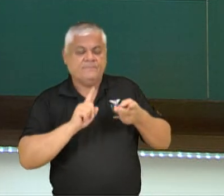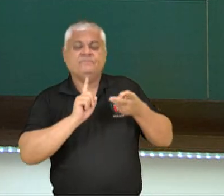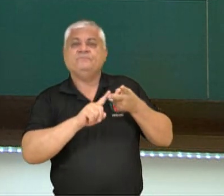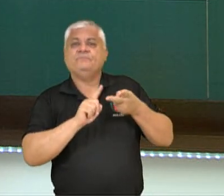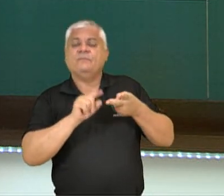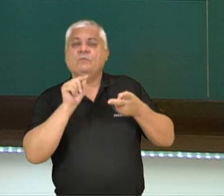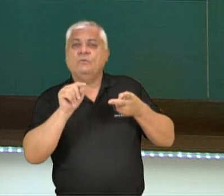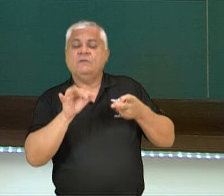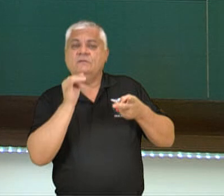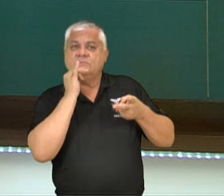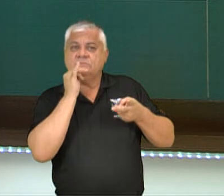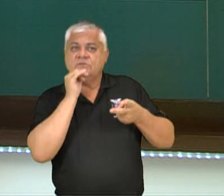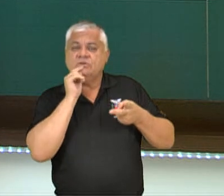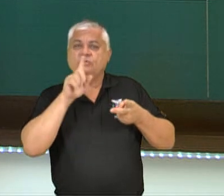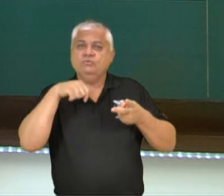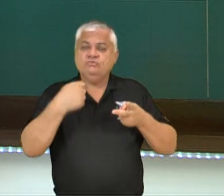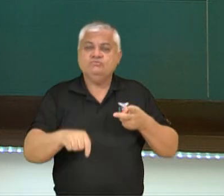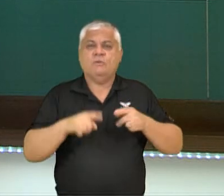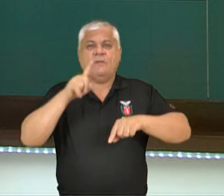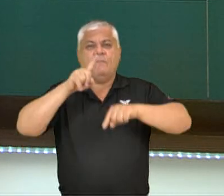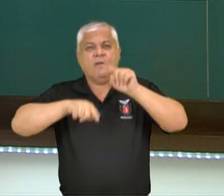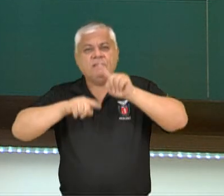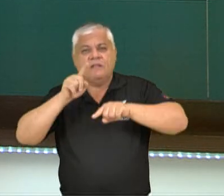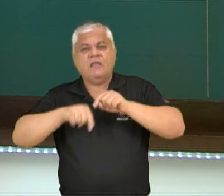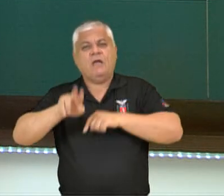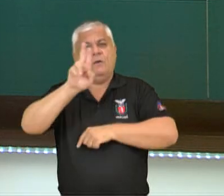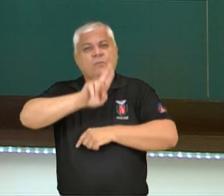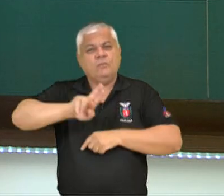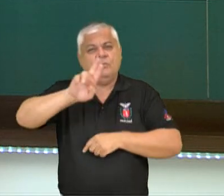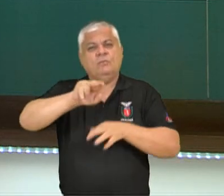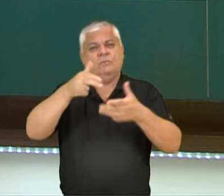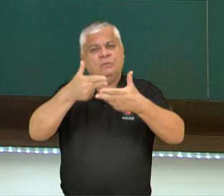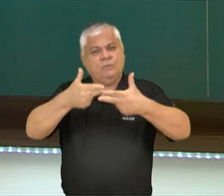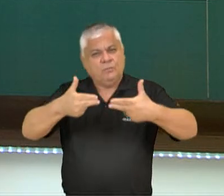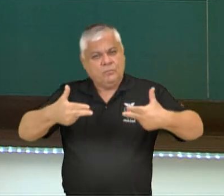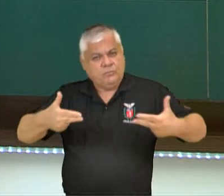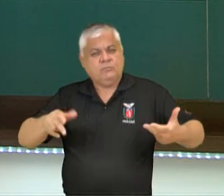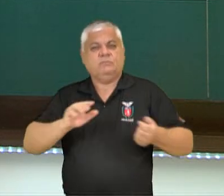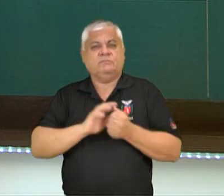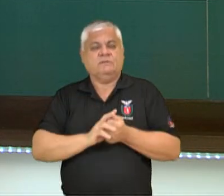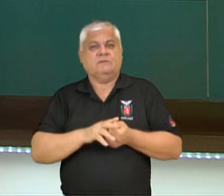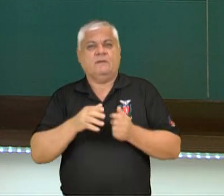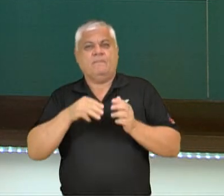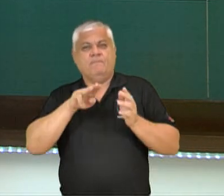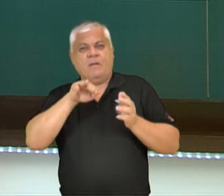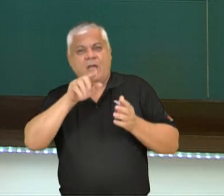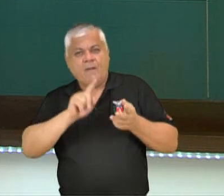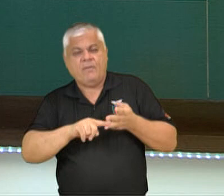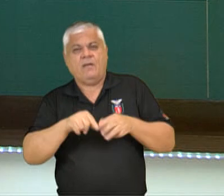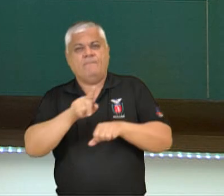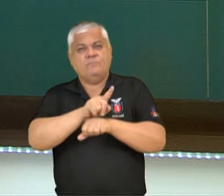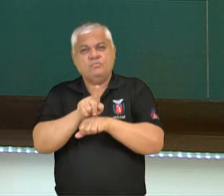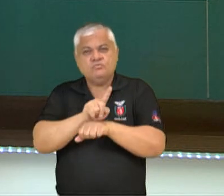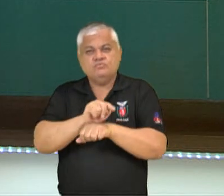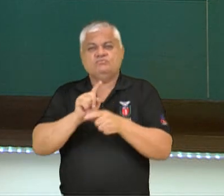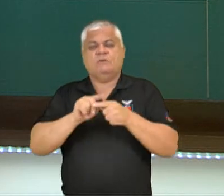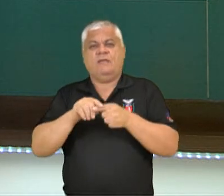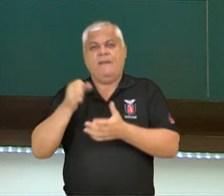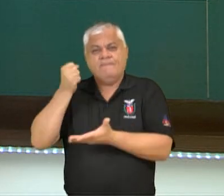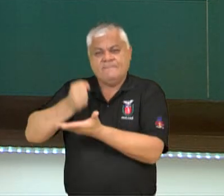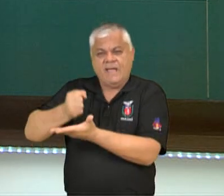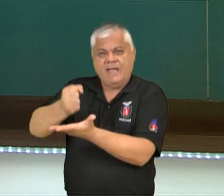viu um pouco sobre os materiais necessários para uma prova de orientação, o mapa, a bússola, o prisma,